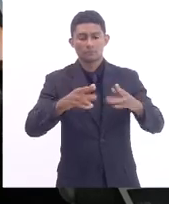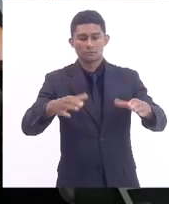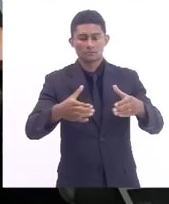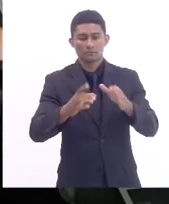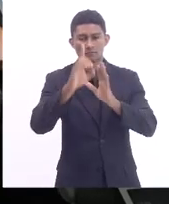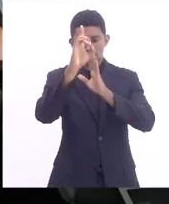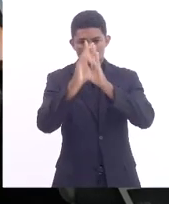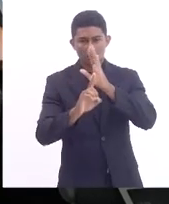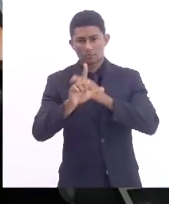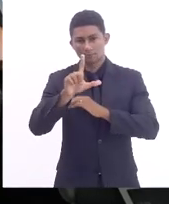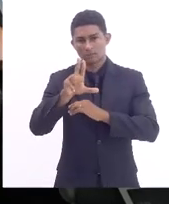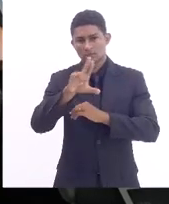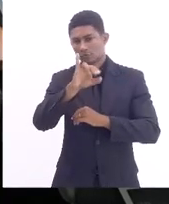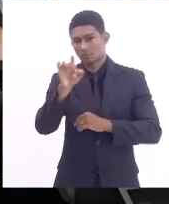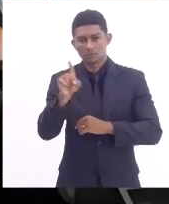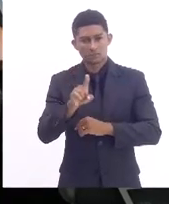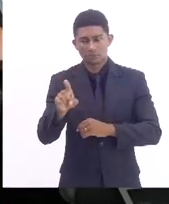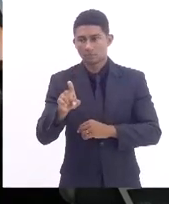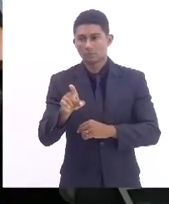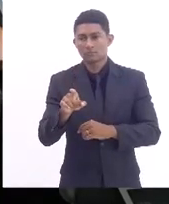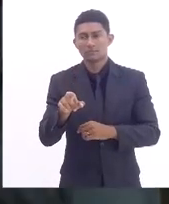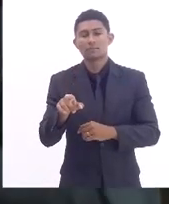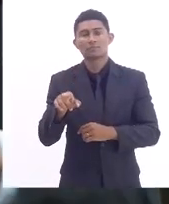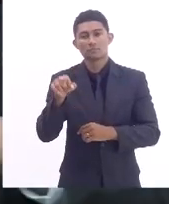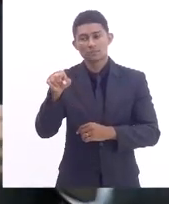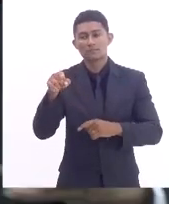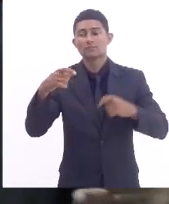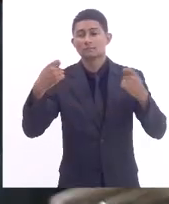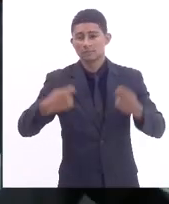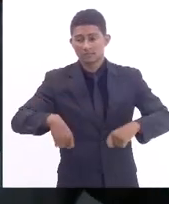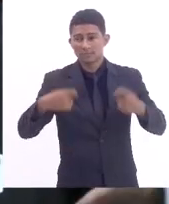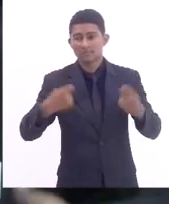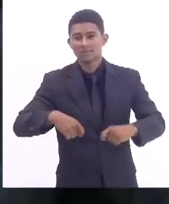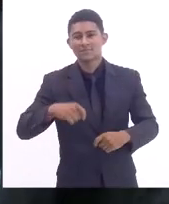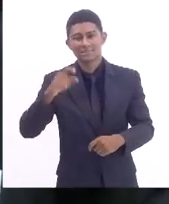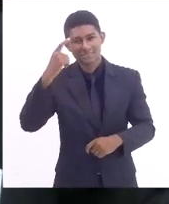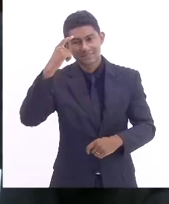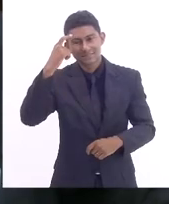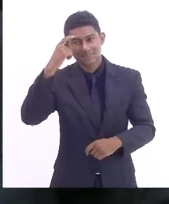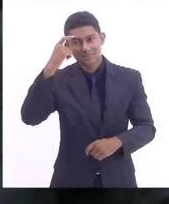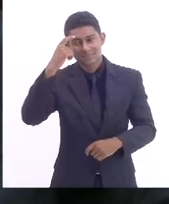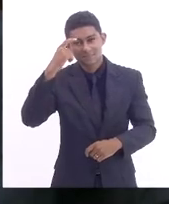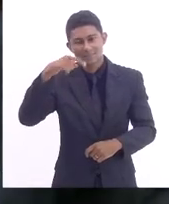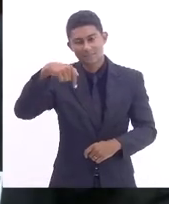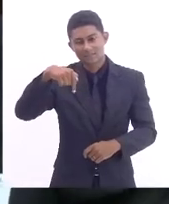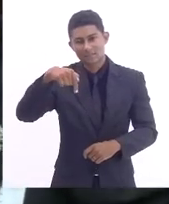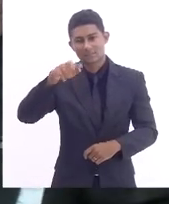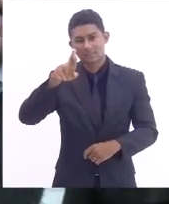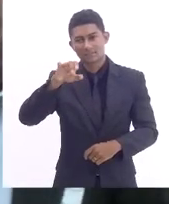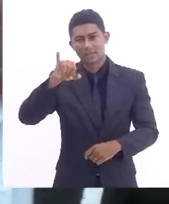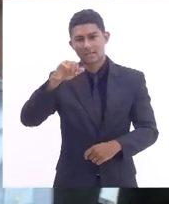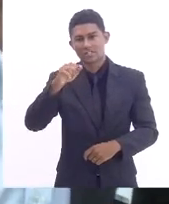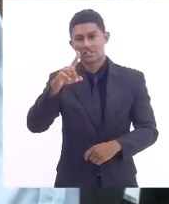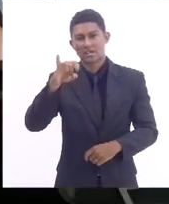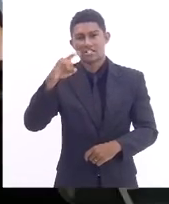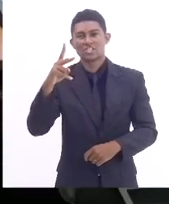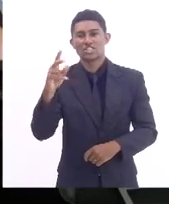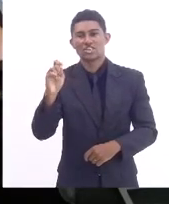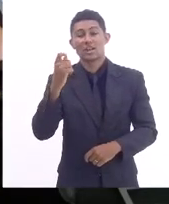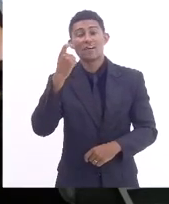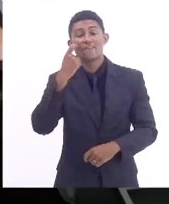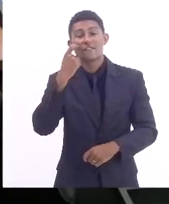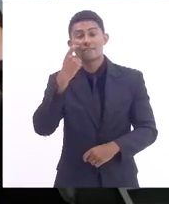O Luiz Antônio tem que trazer as que o Luís aí tomando tem que trazer as queijadinhas dele para ver se é um famosas assim mesmo